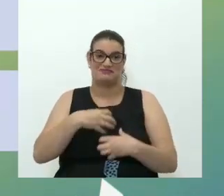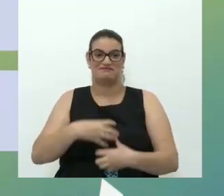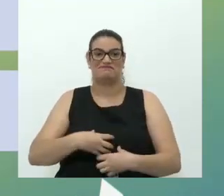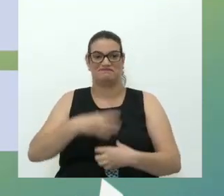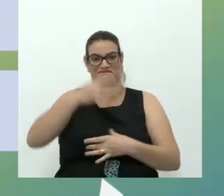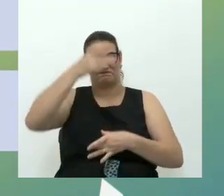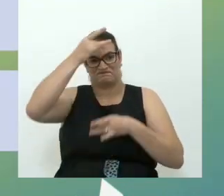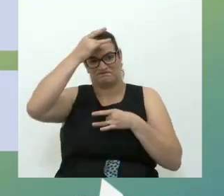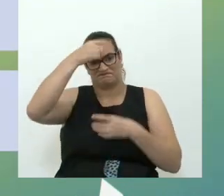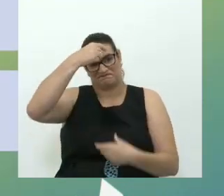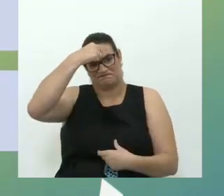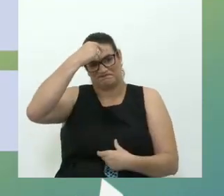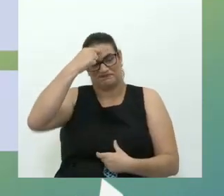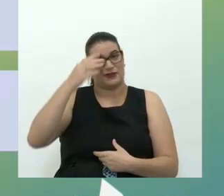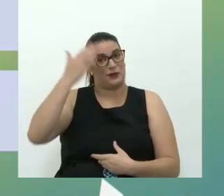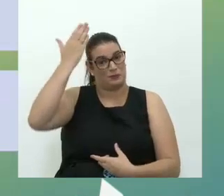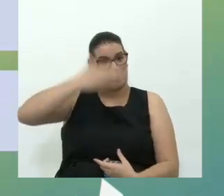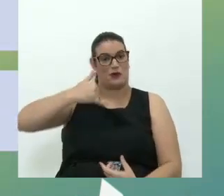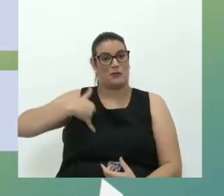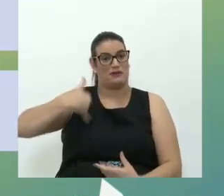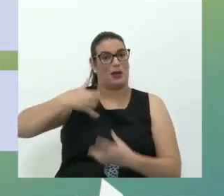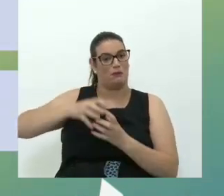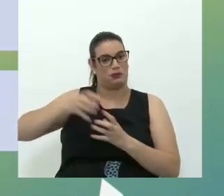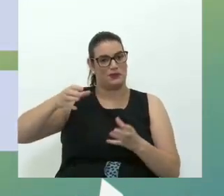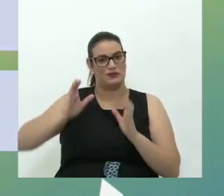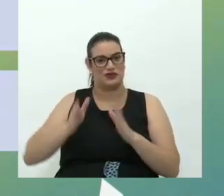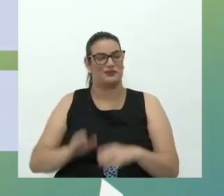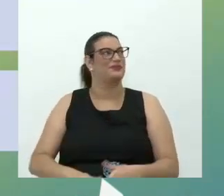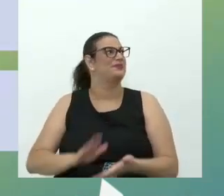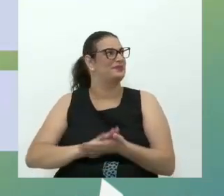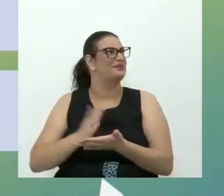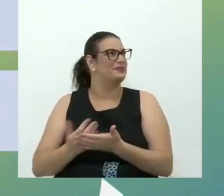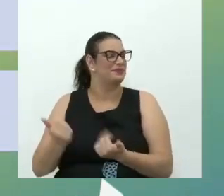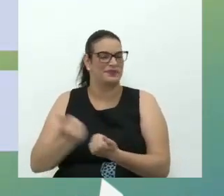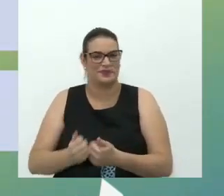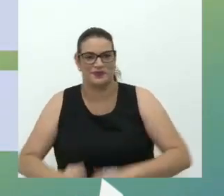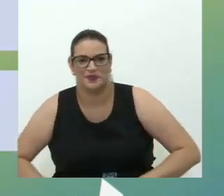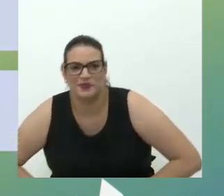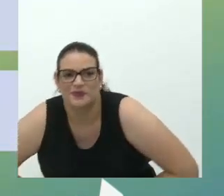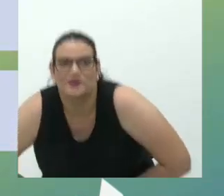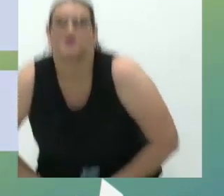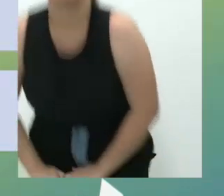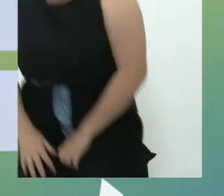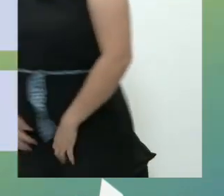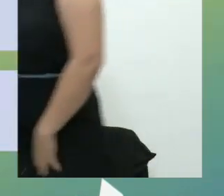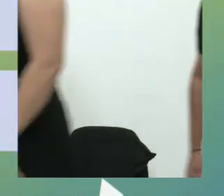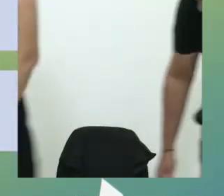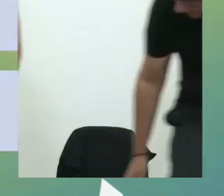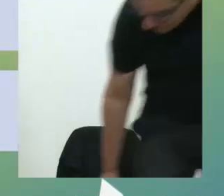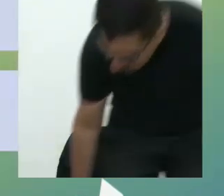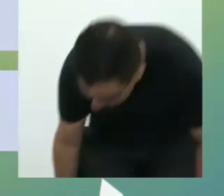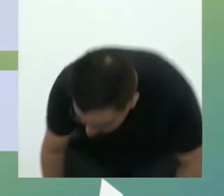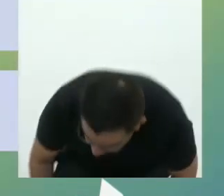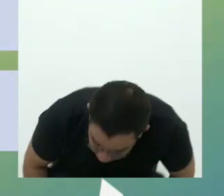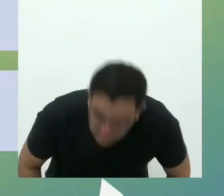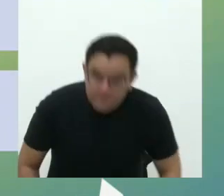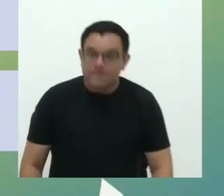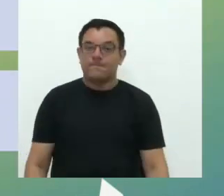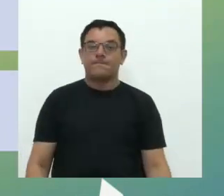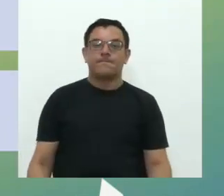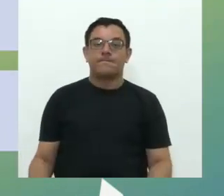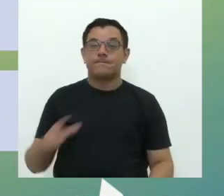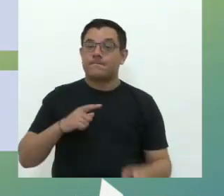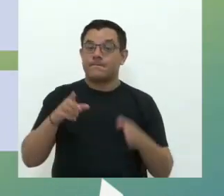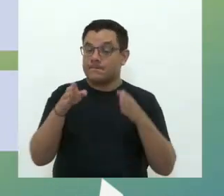entregando um pouco talvez a minha idade mas o fato é que um carnaval eleitoral é bonito de ver e a gente tem um